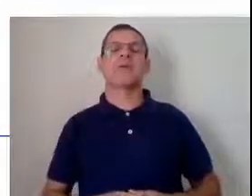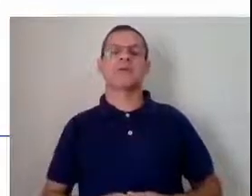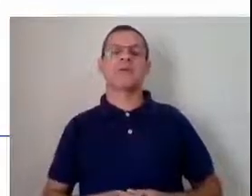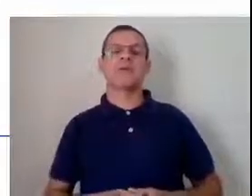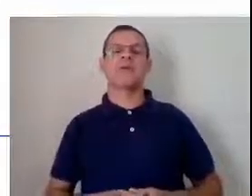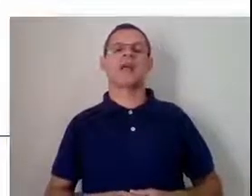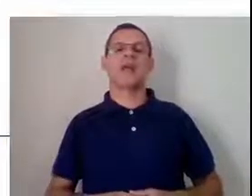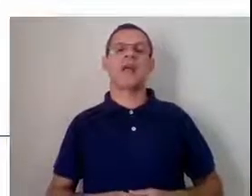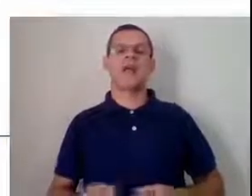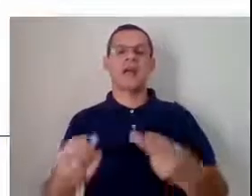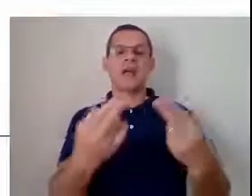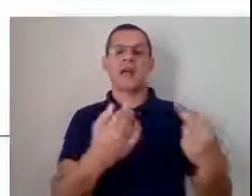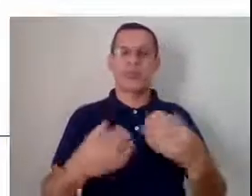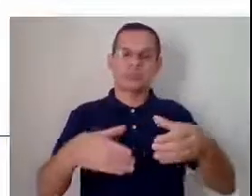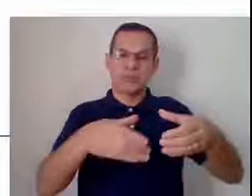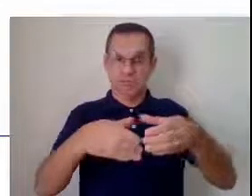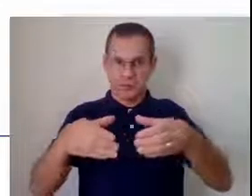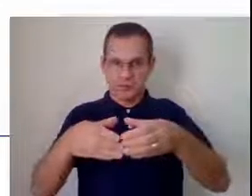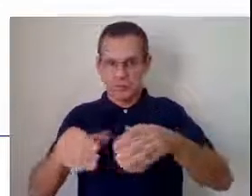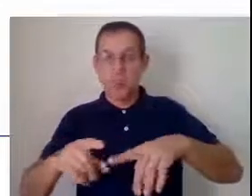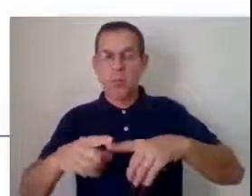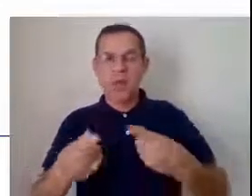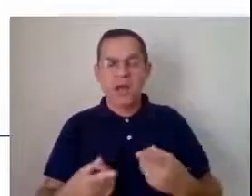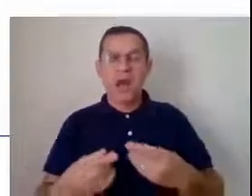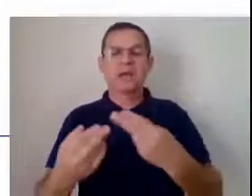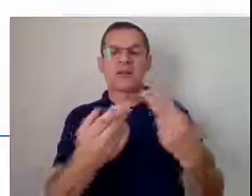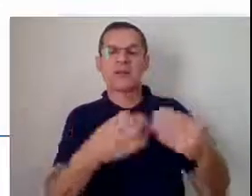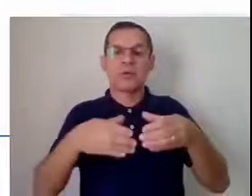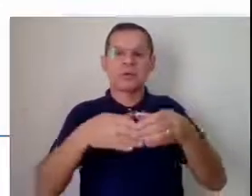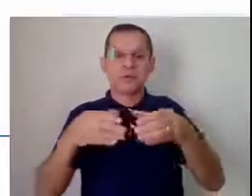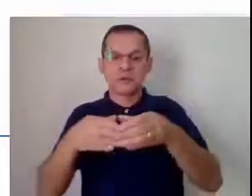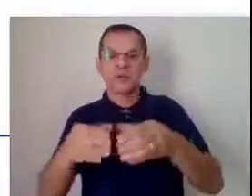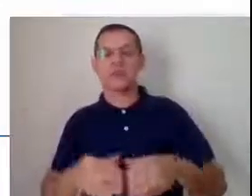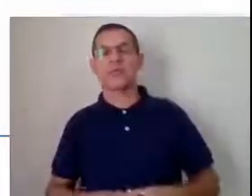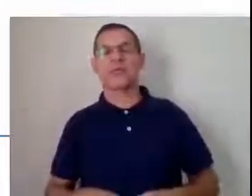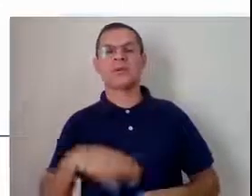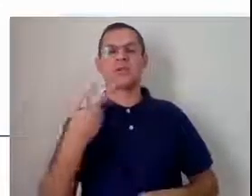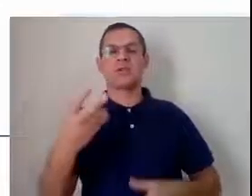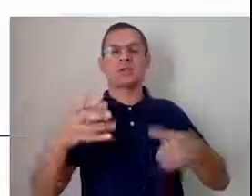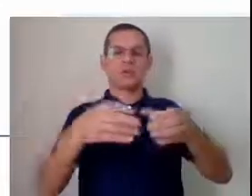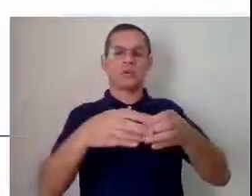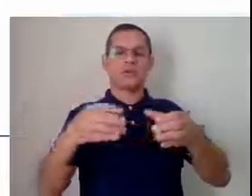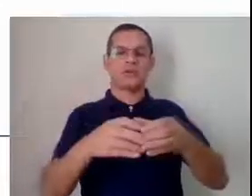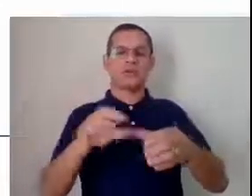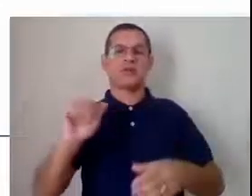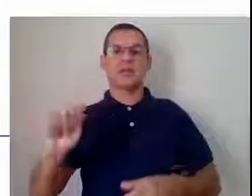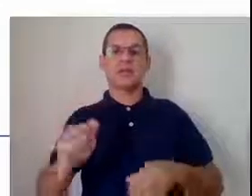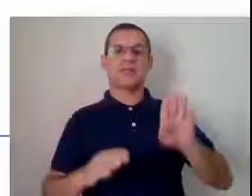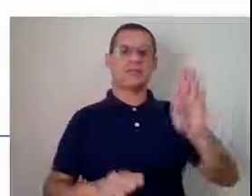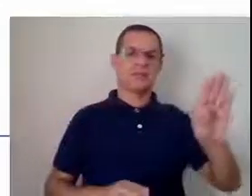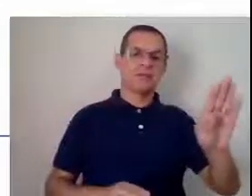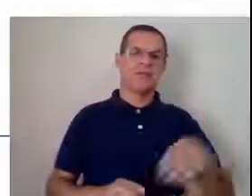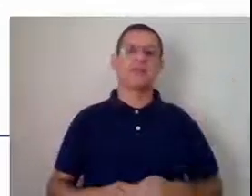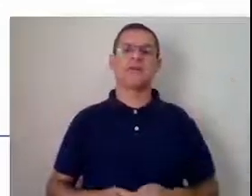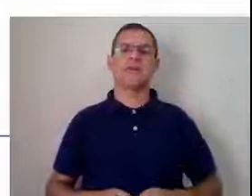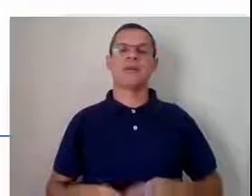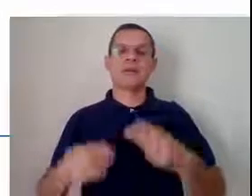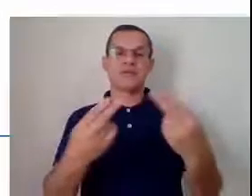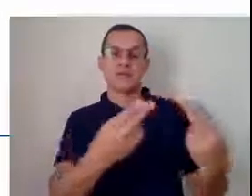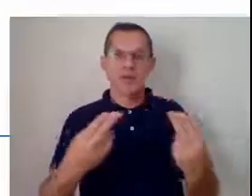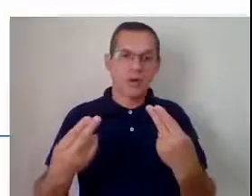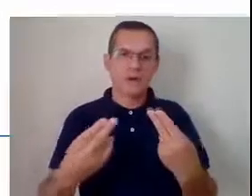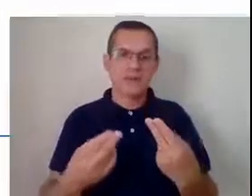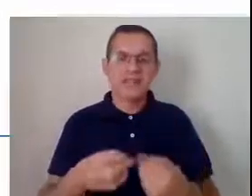sobre a igualdade dos conjuntos. E a igualdade dos conjuntos. Dois conjuntos A e B são